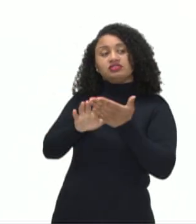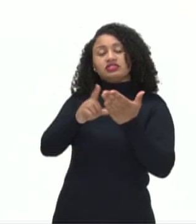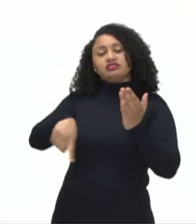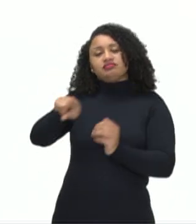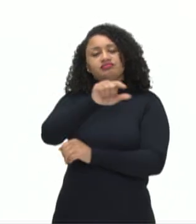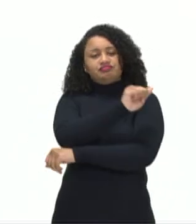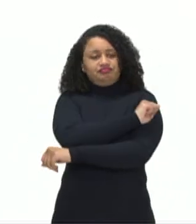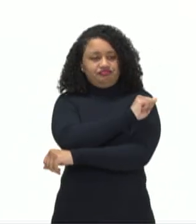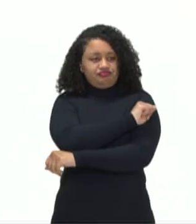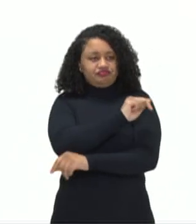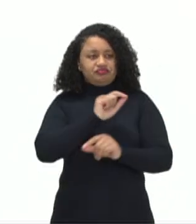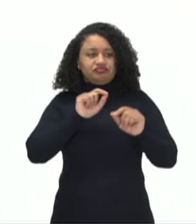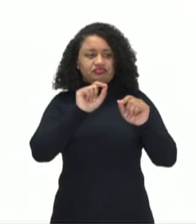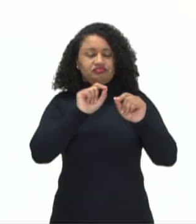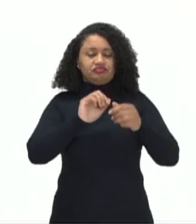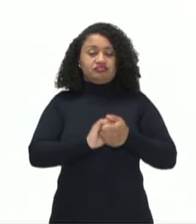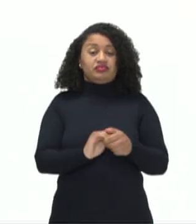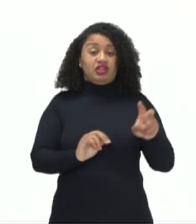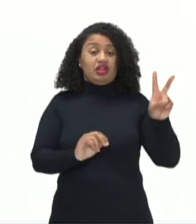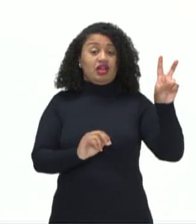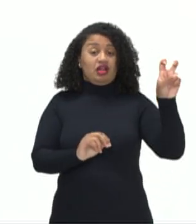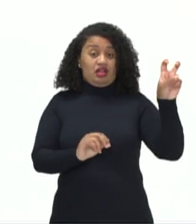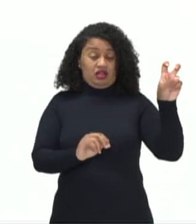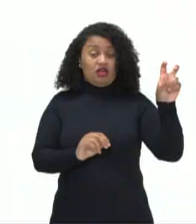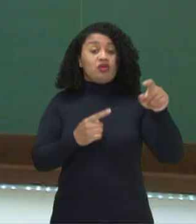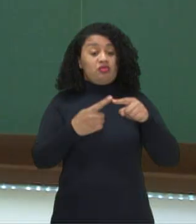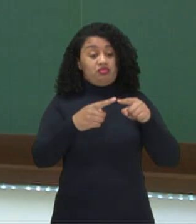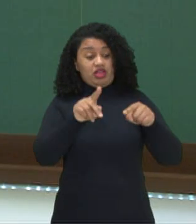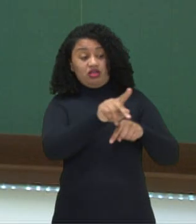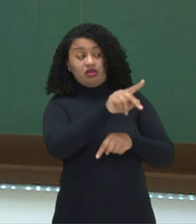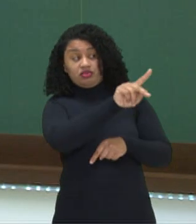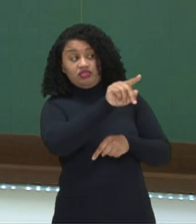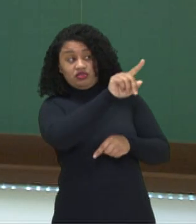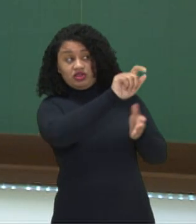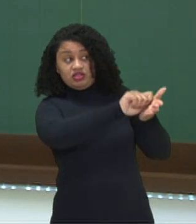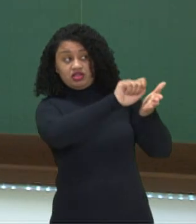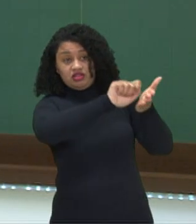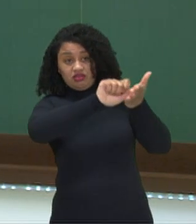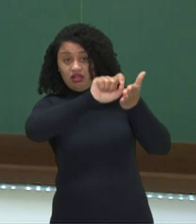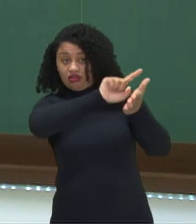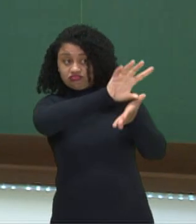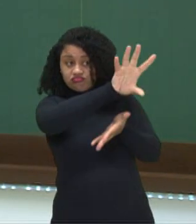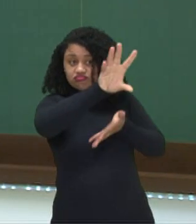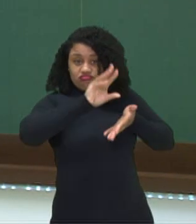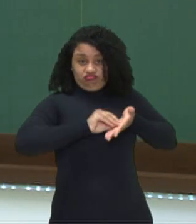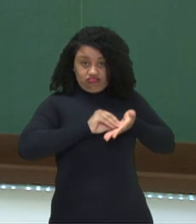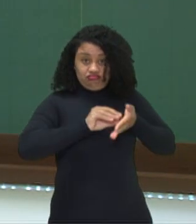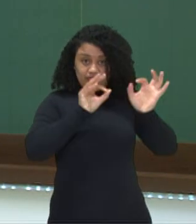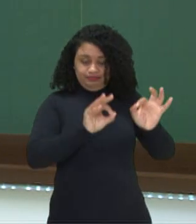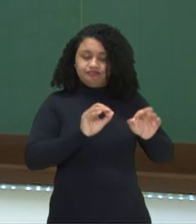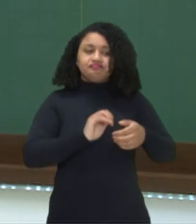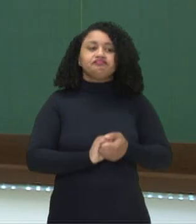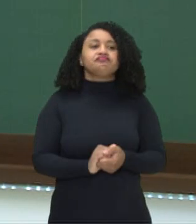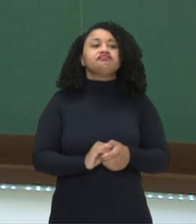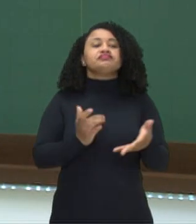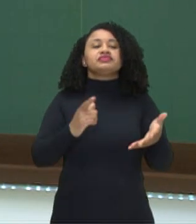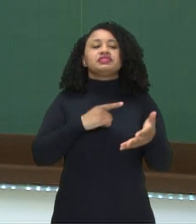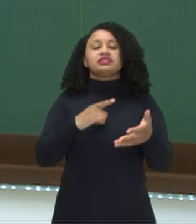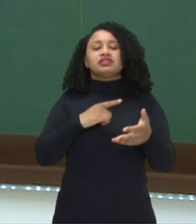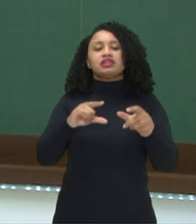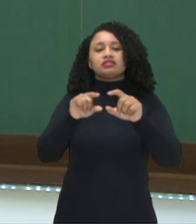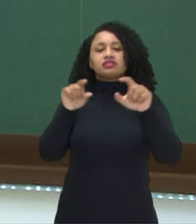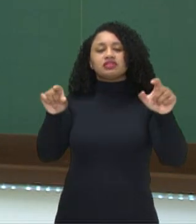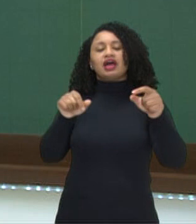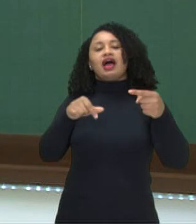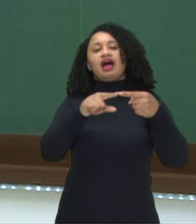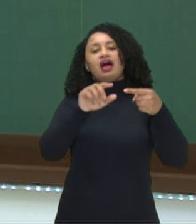exercício para os seus alunos. Abre aspas aqui, porque é o que a professora escreveu no quadro, tá? Considerando os polinômios a,